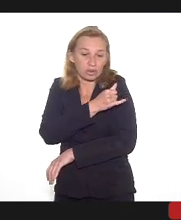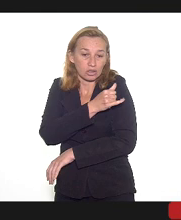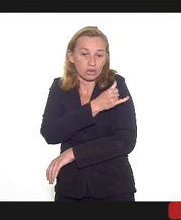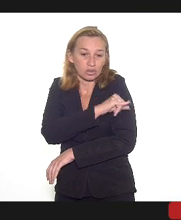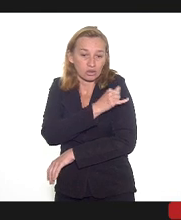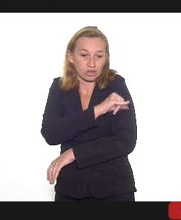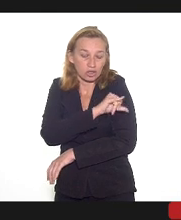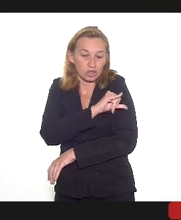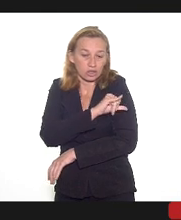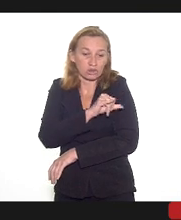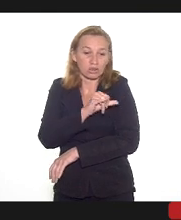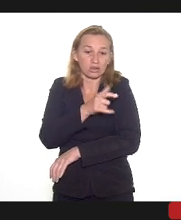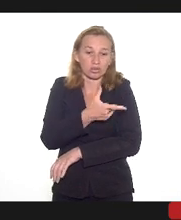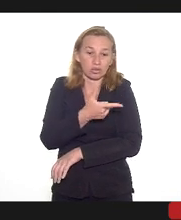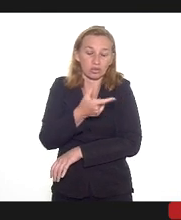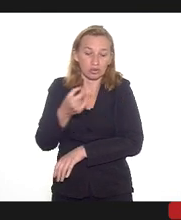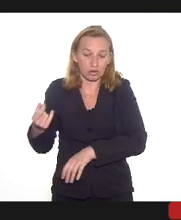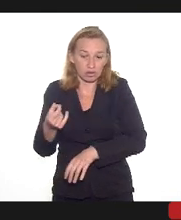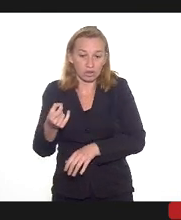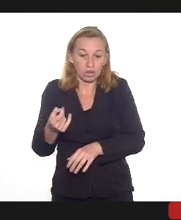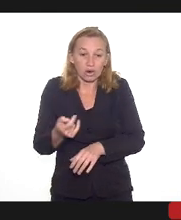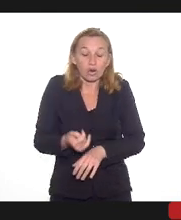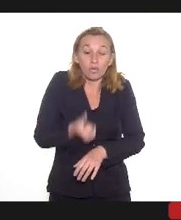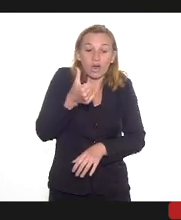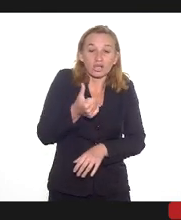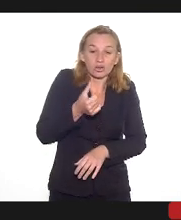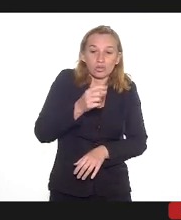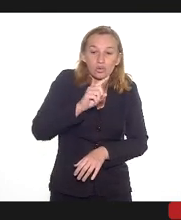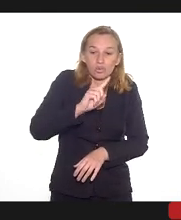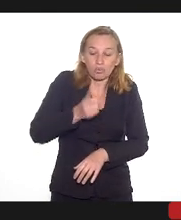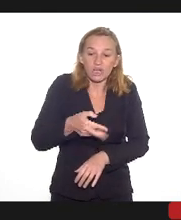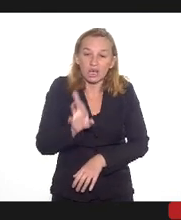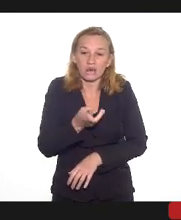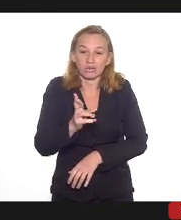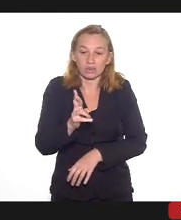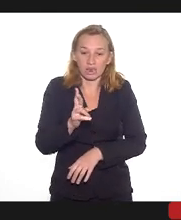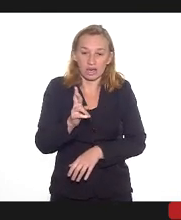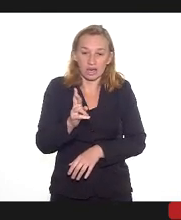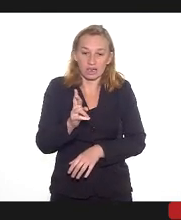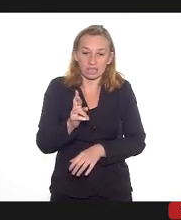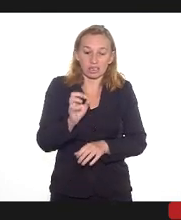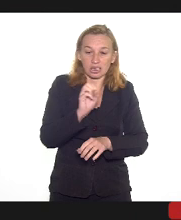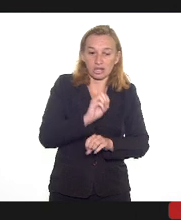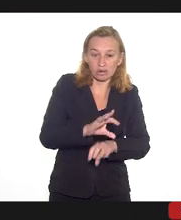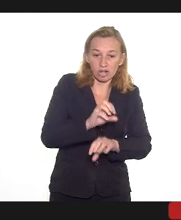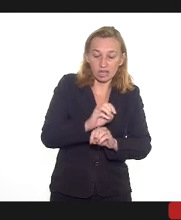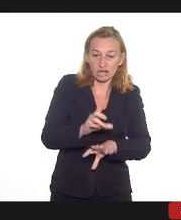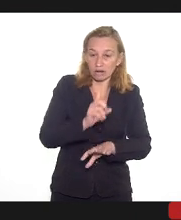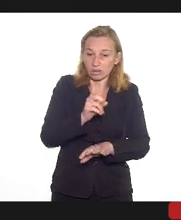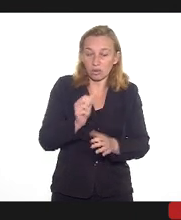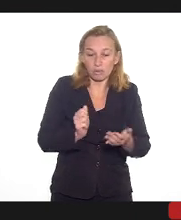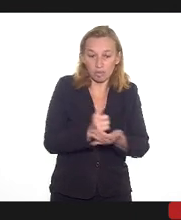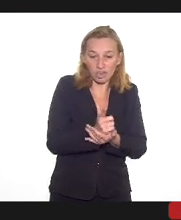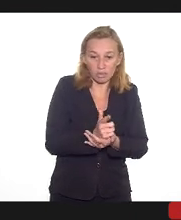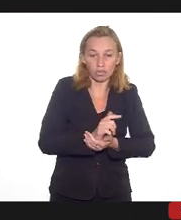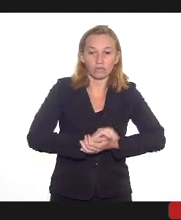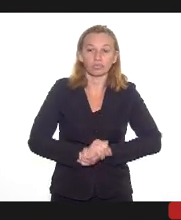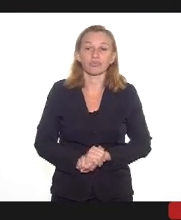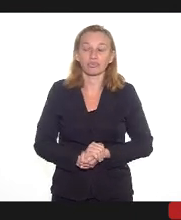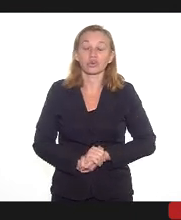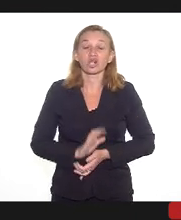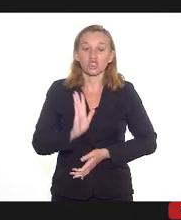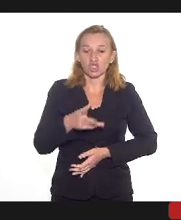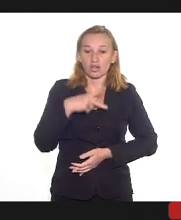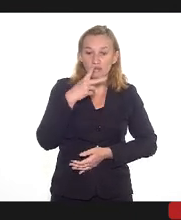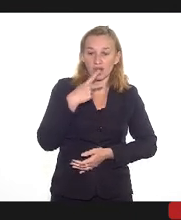aplicar quase 1 bilhão de reais em educação. Daí, aliado a tudo que eu já falei,